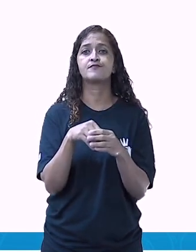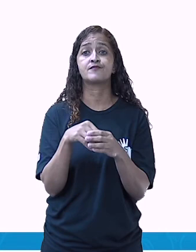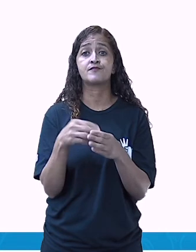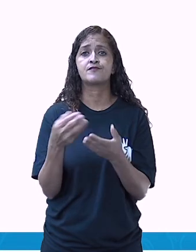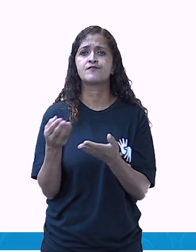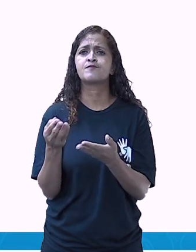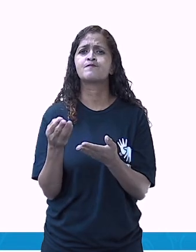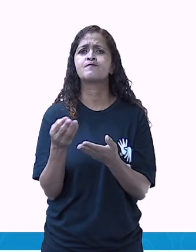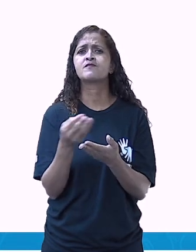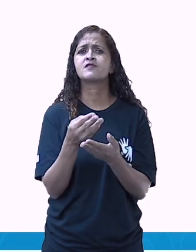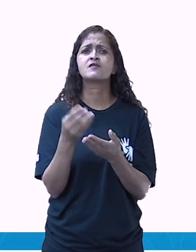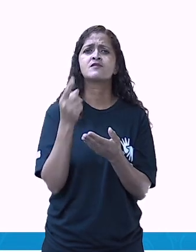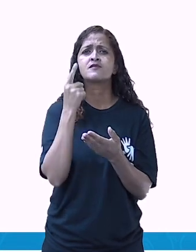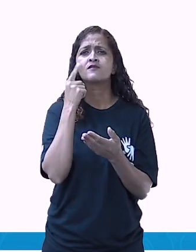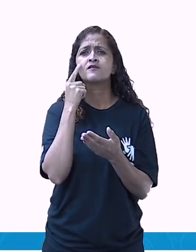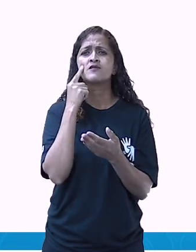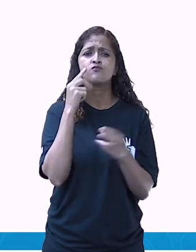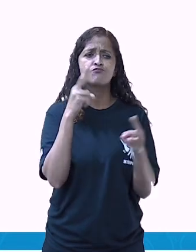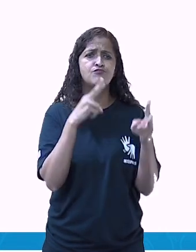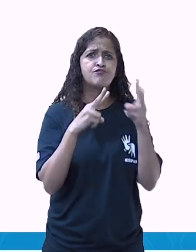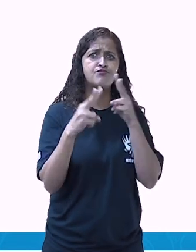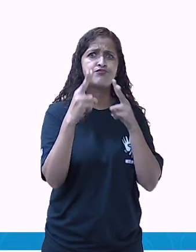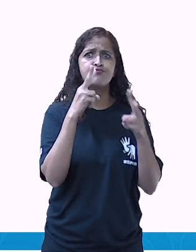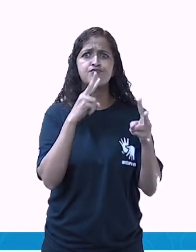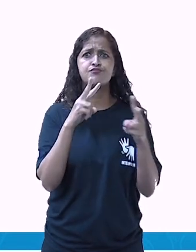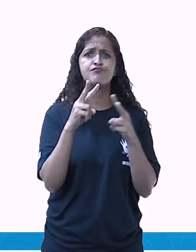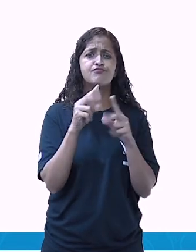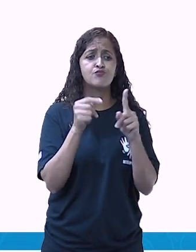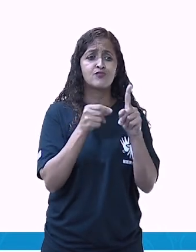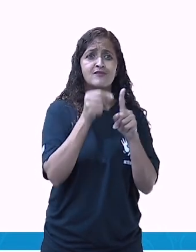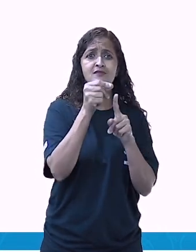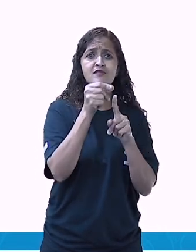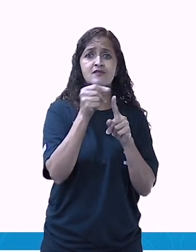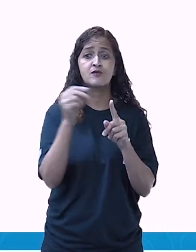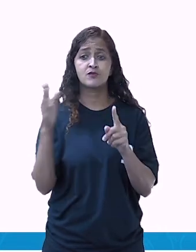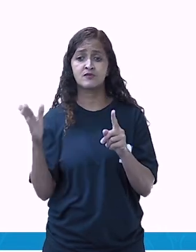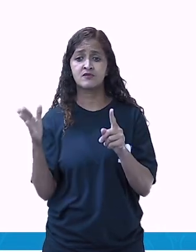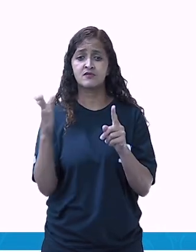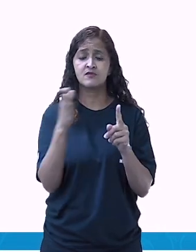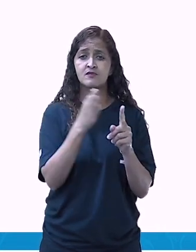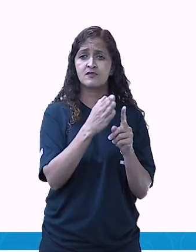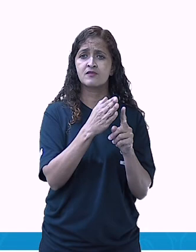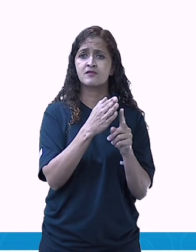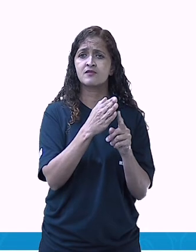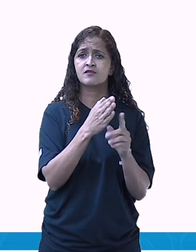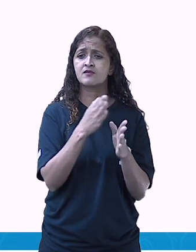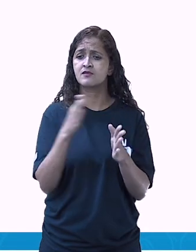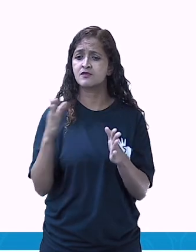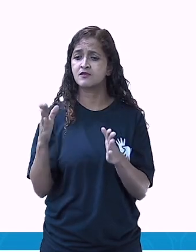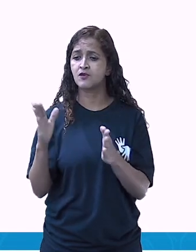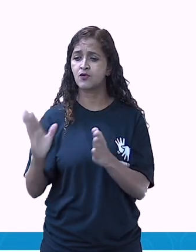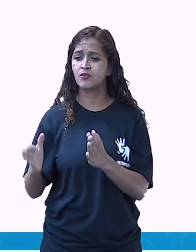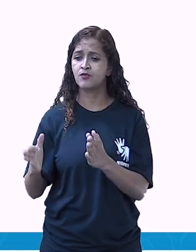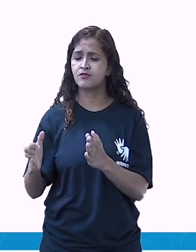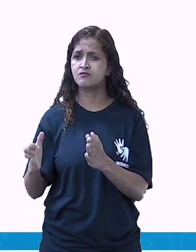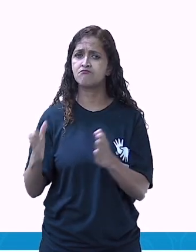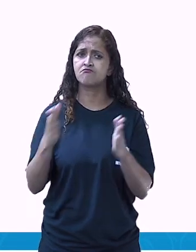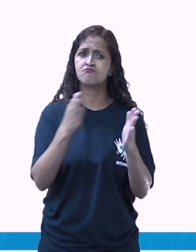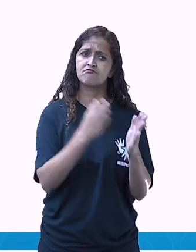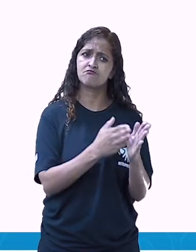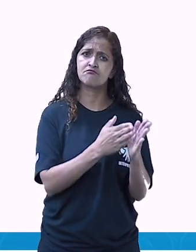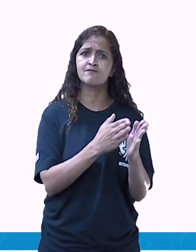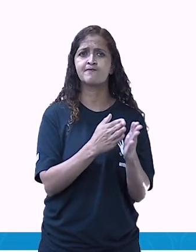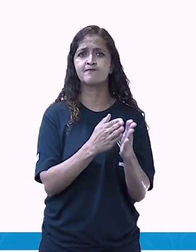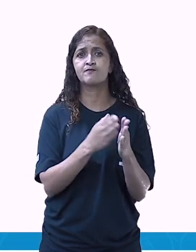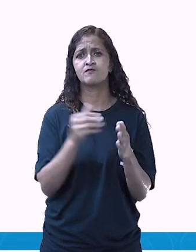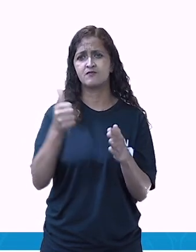O número 11, analisando a unidade da direita para a esquerda. Então, quer dizer que nós vamos analisar o número 1.